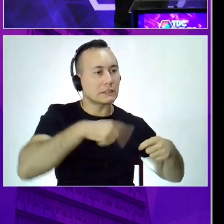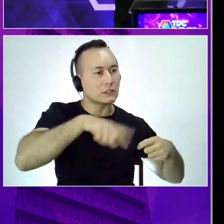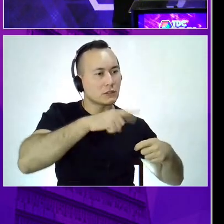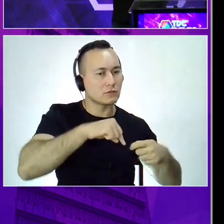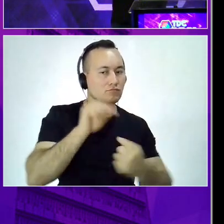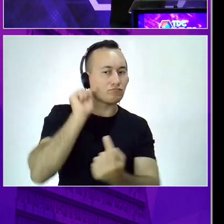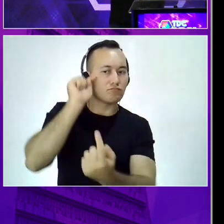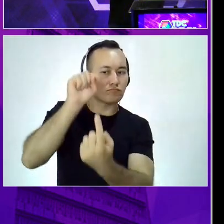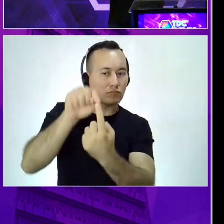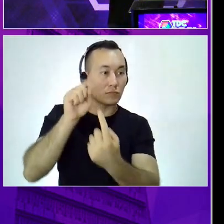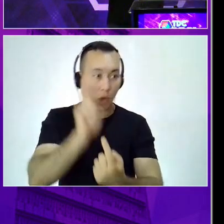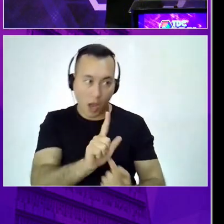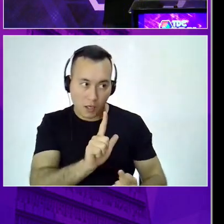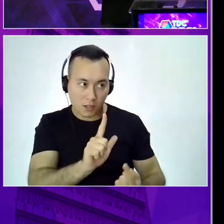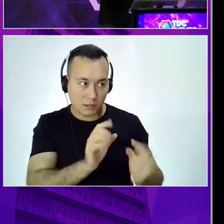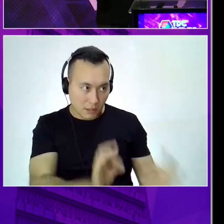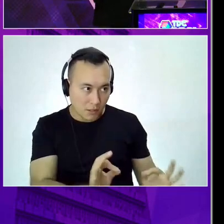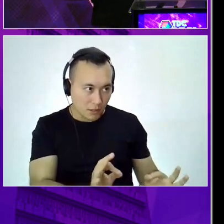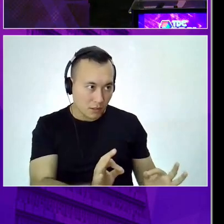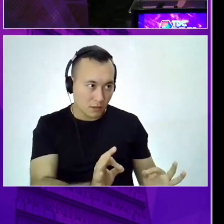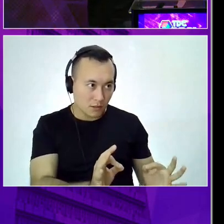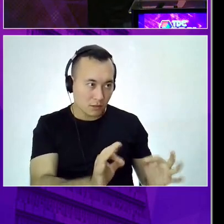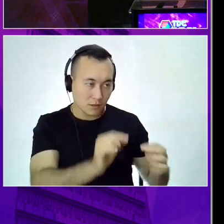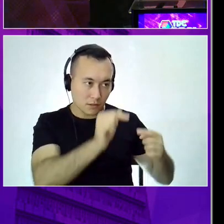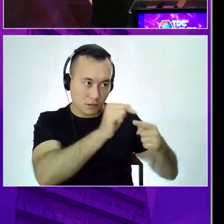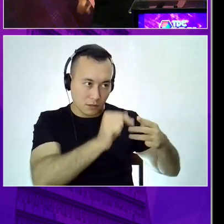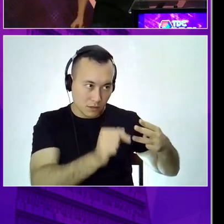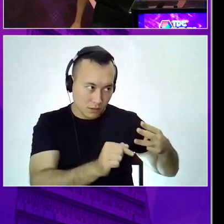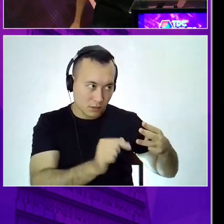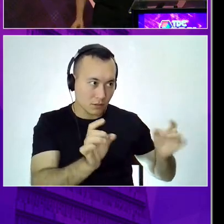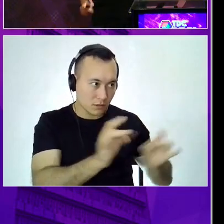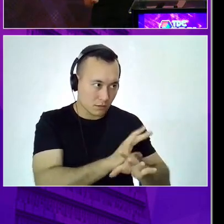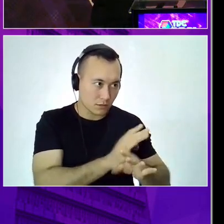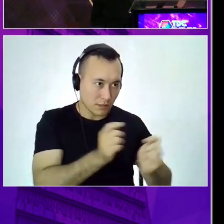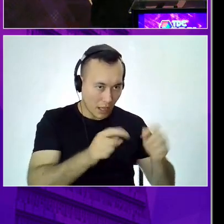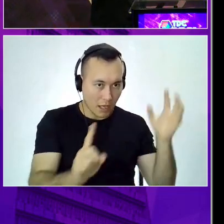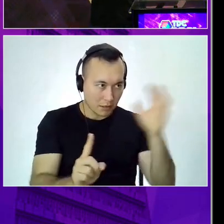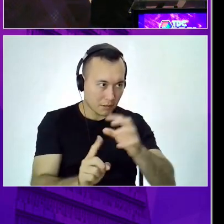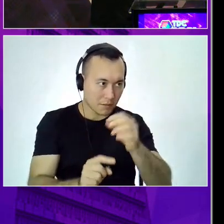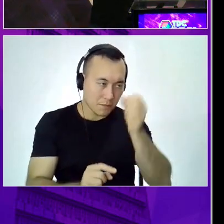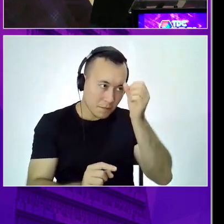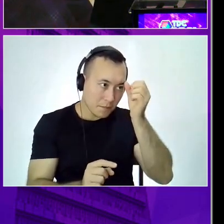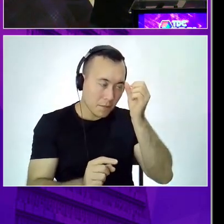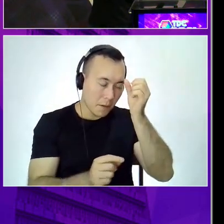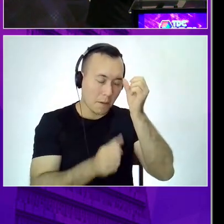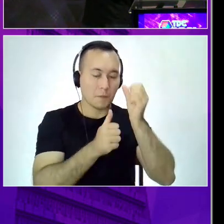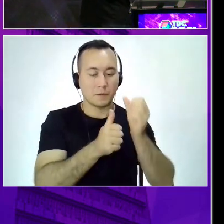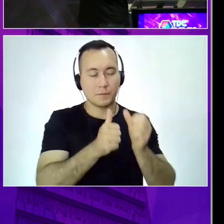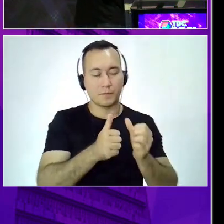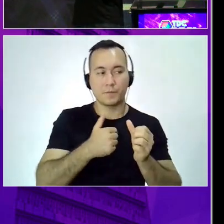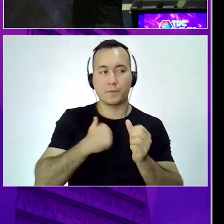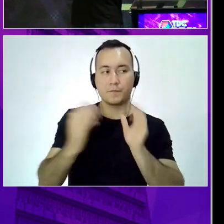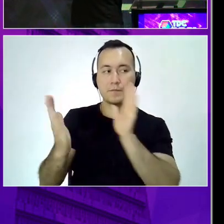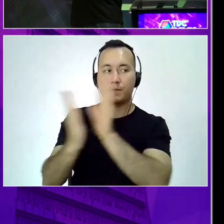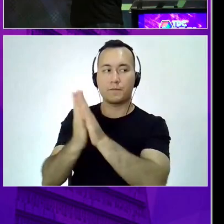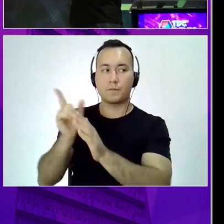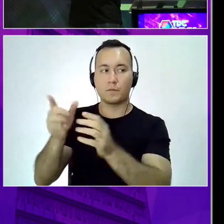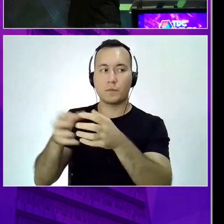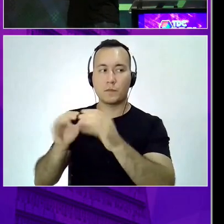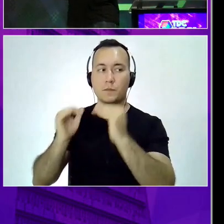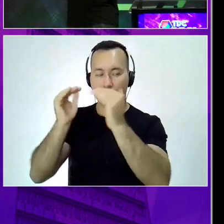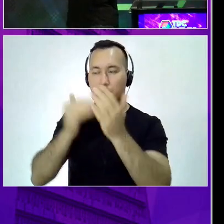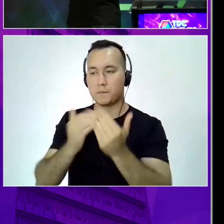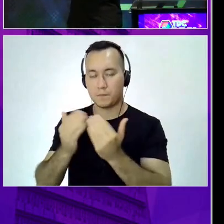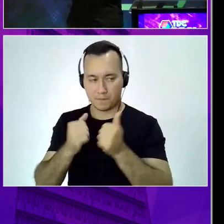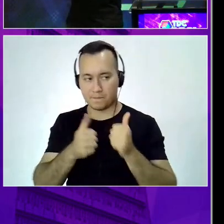Bota no ar e vai dar pau com certeza. Isso aí já aconteceu várias vezes comigo, né? De fazer a cozinha uma semana